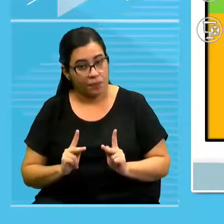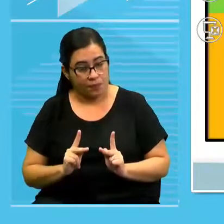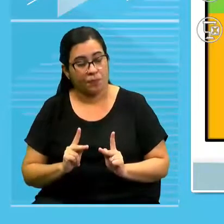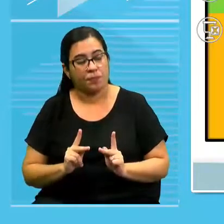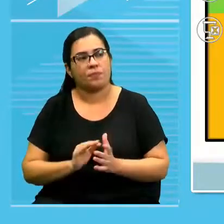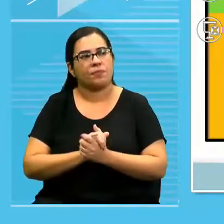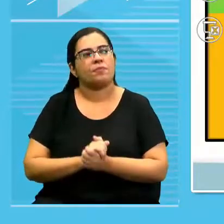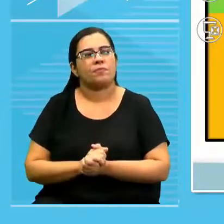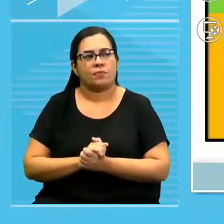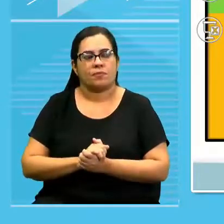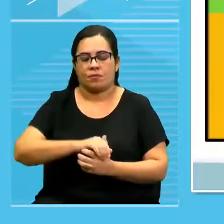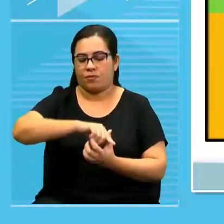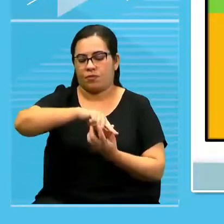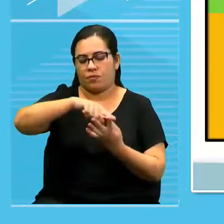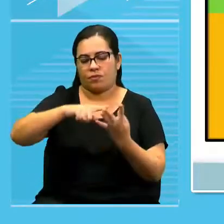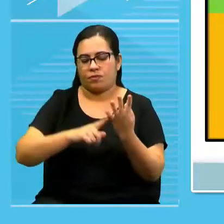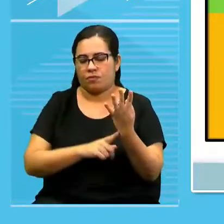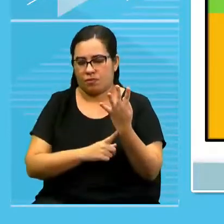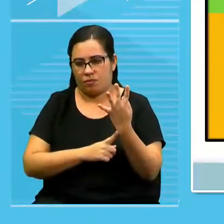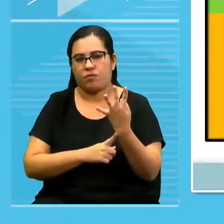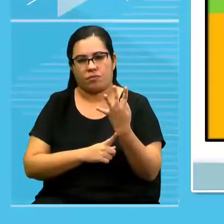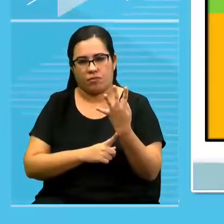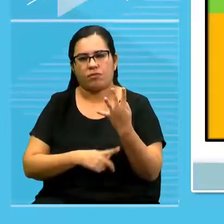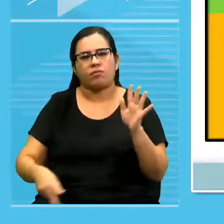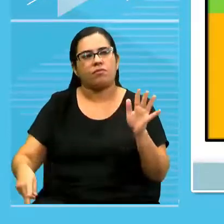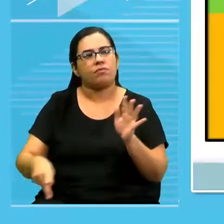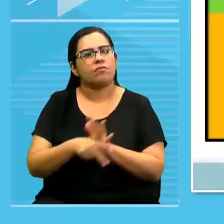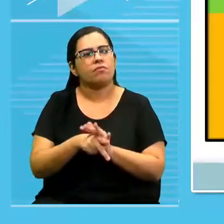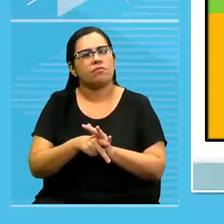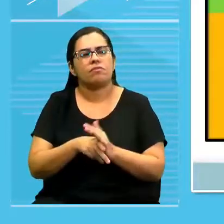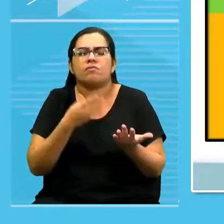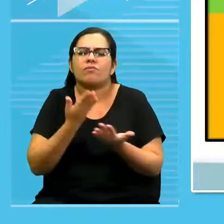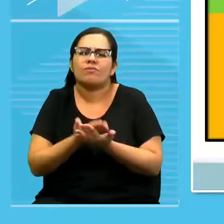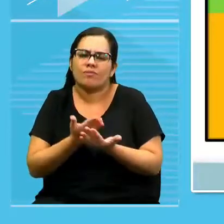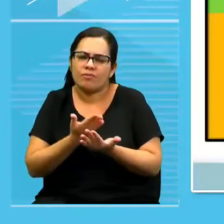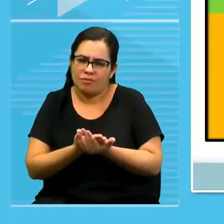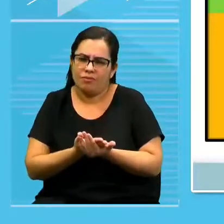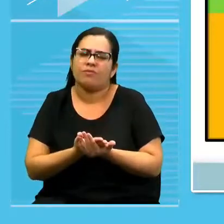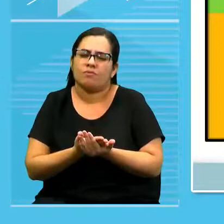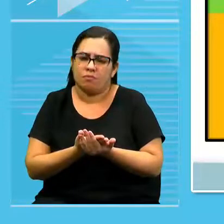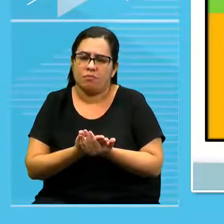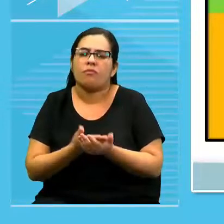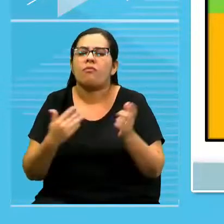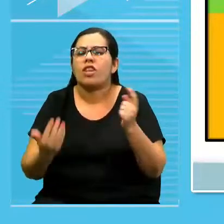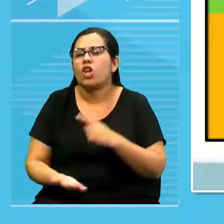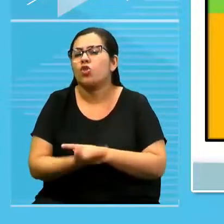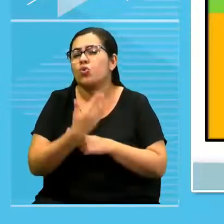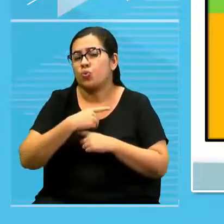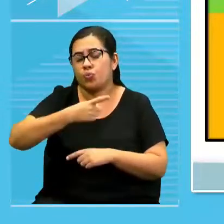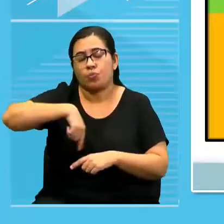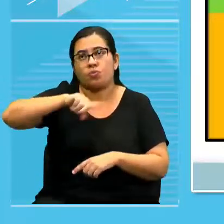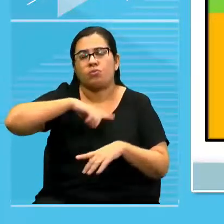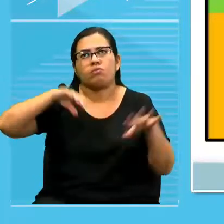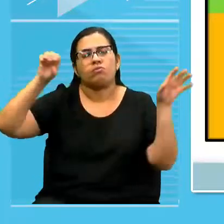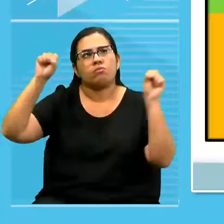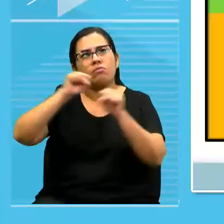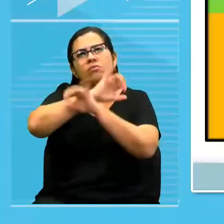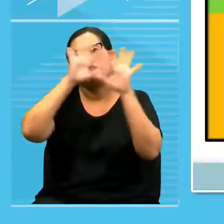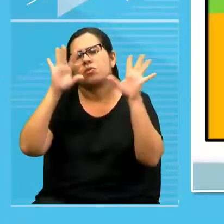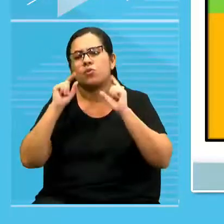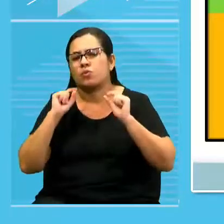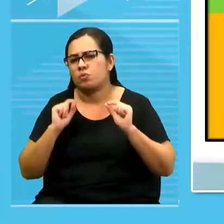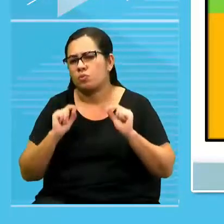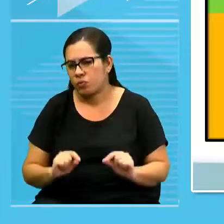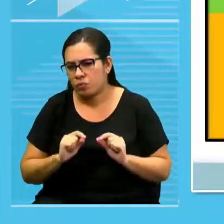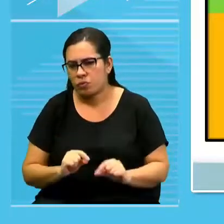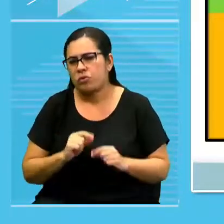para os Quatro Pilares da Educação que é justamente o que nos ajuda a compreendermos de